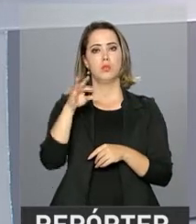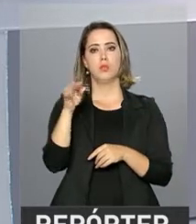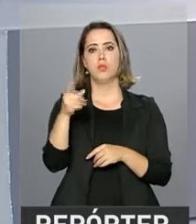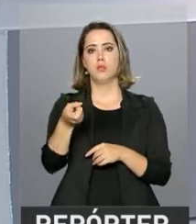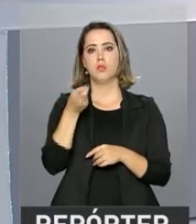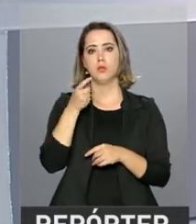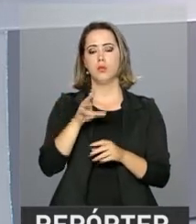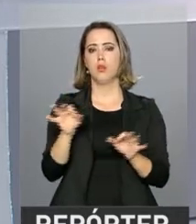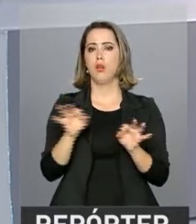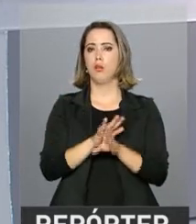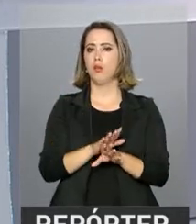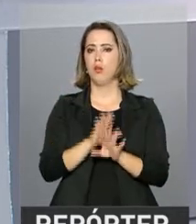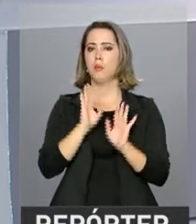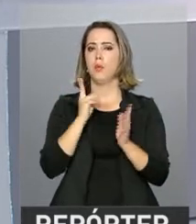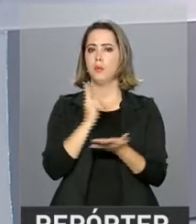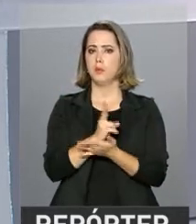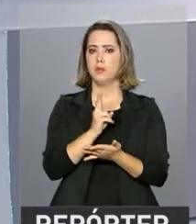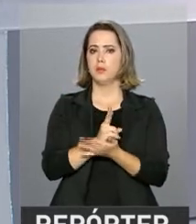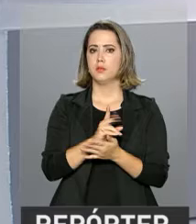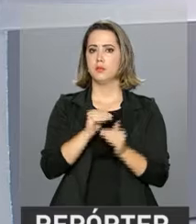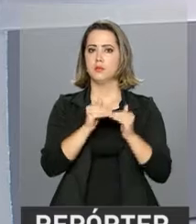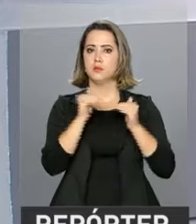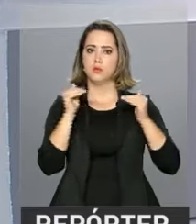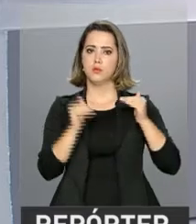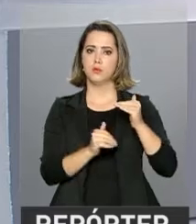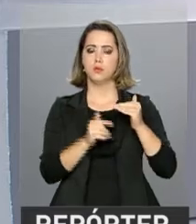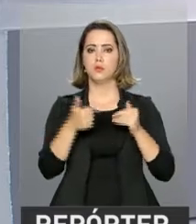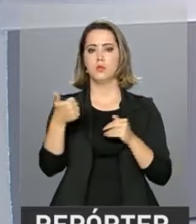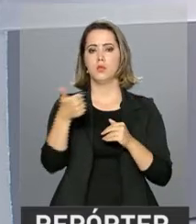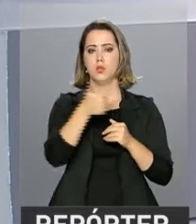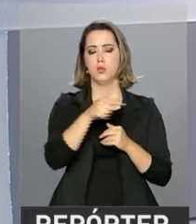para a taxa terminou mesmo sendo a de uma queda de